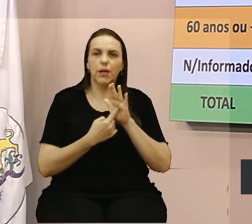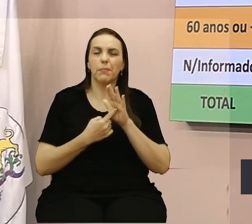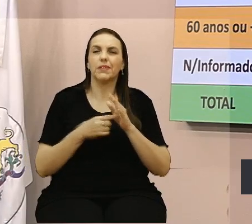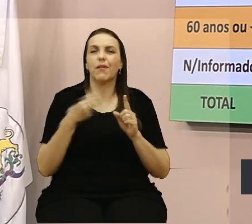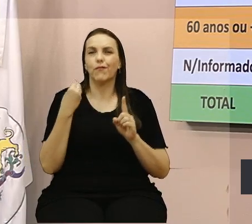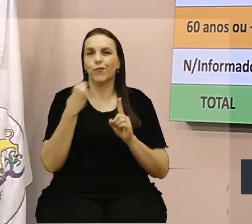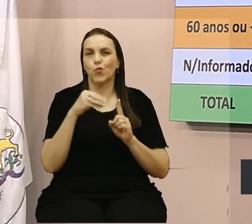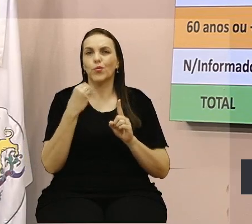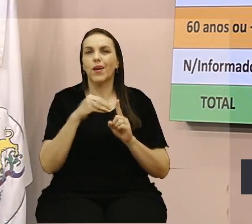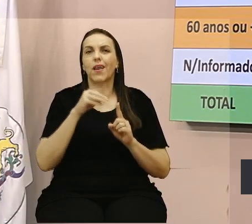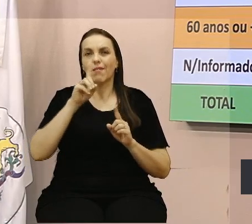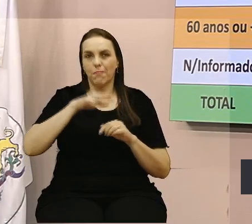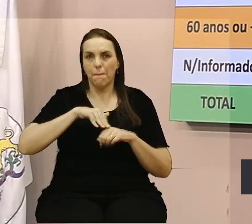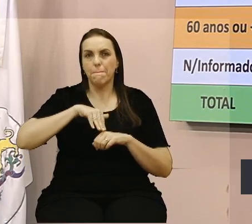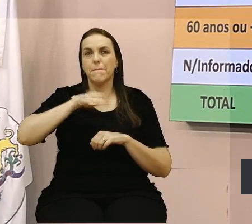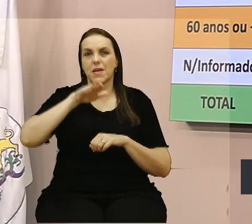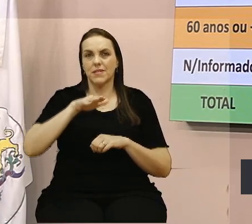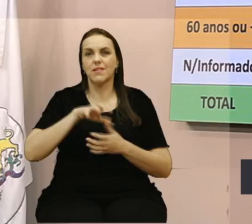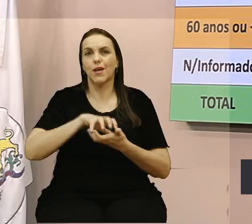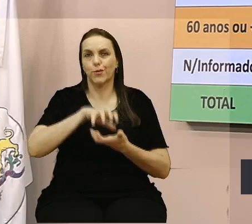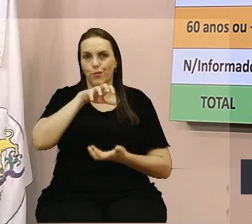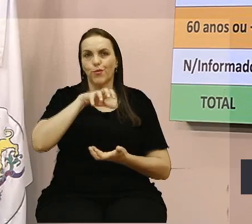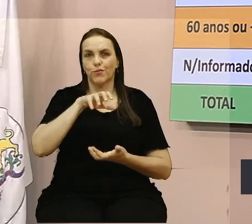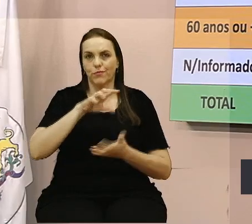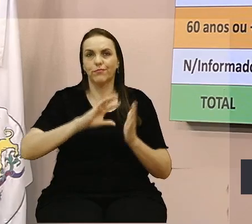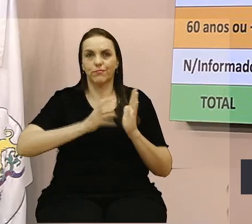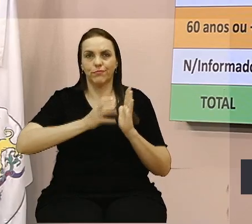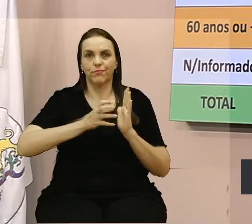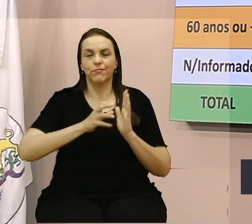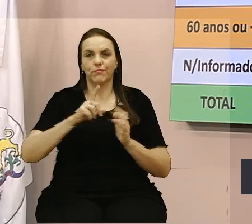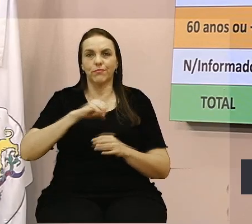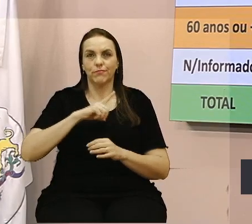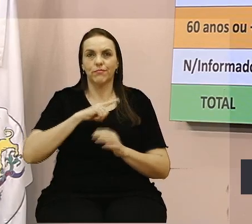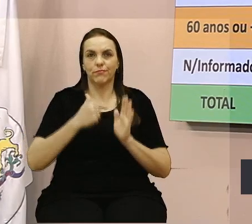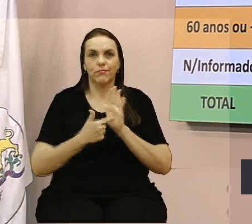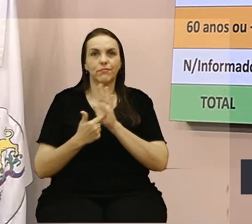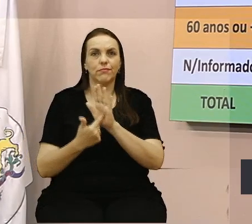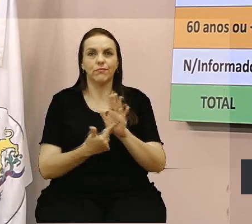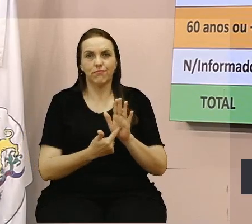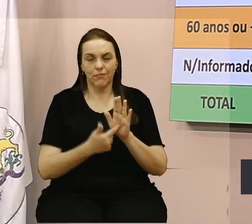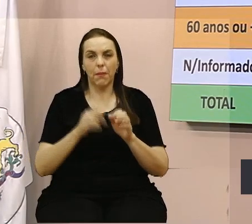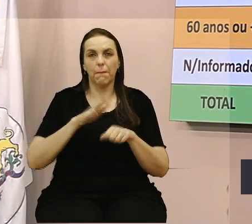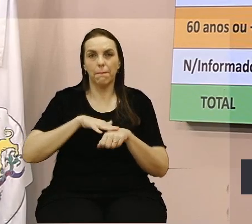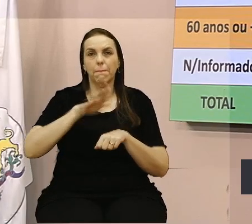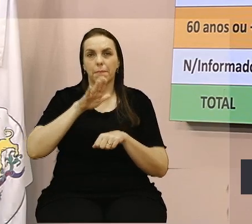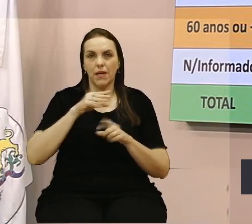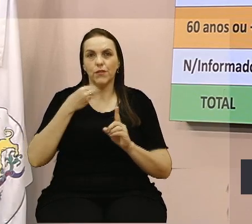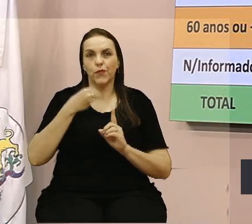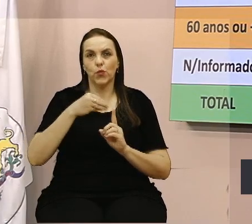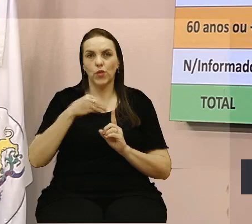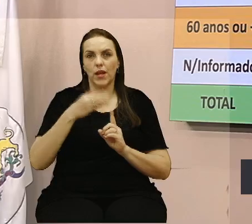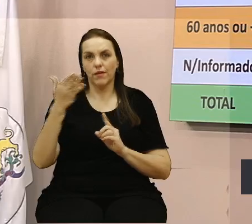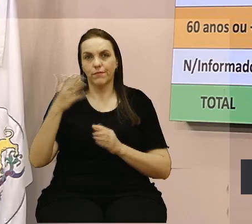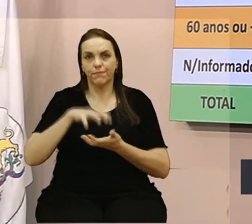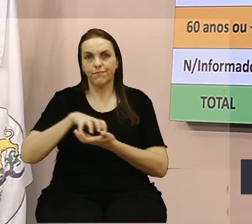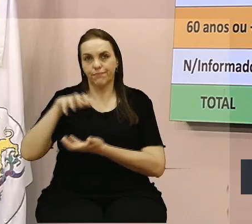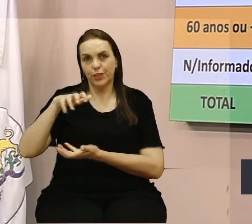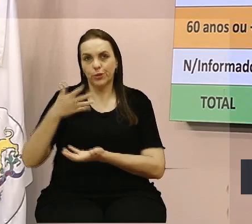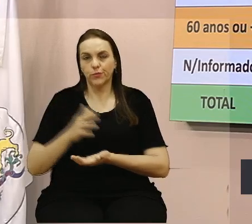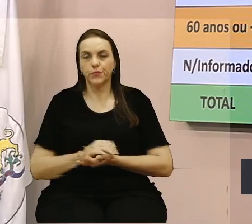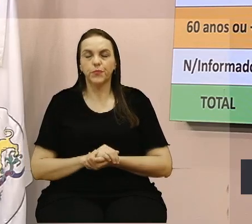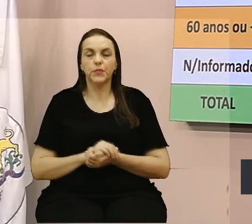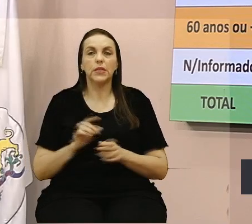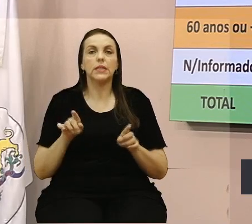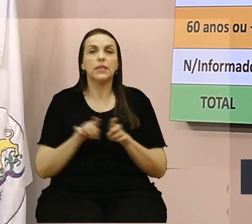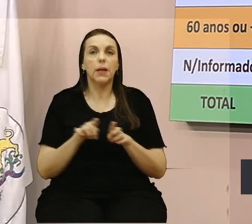vulnerável nesses dados que a gente tem, né? São o mais vulnerável. E aí, depois, então, também tem